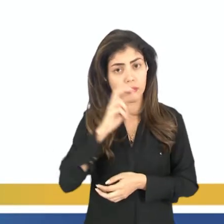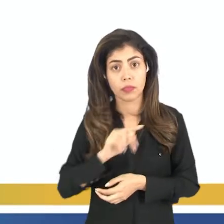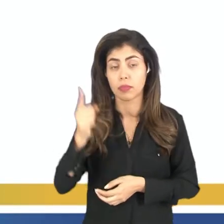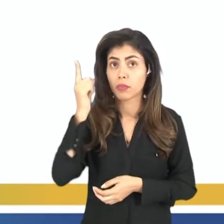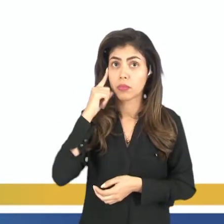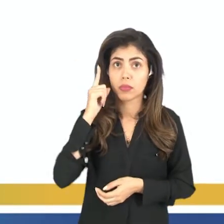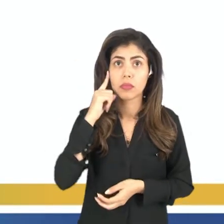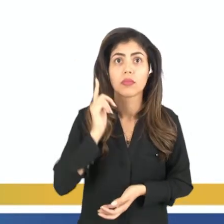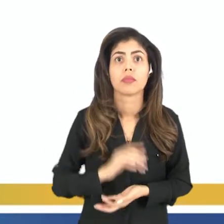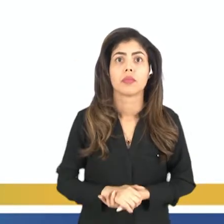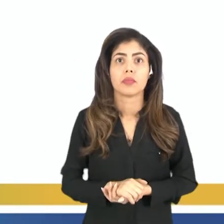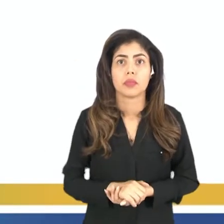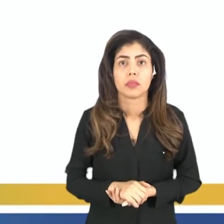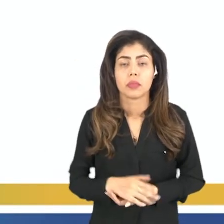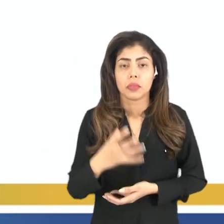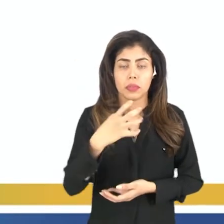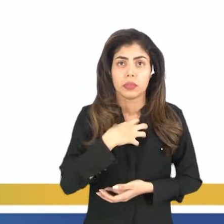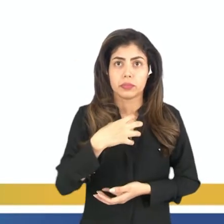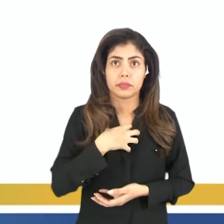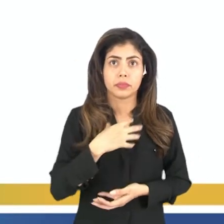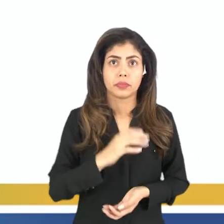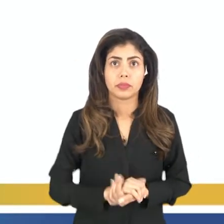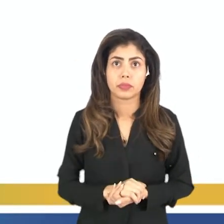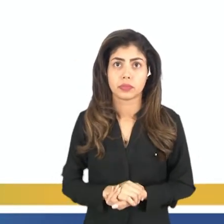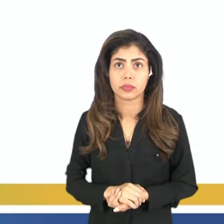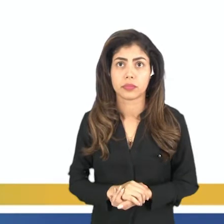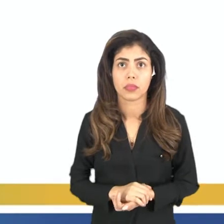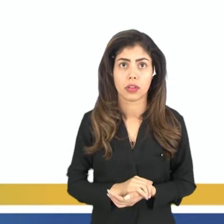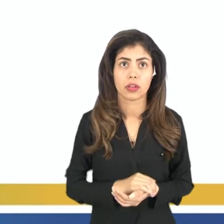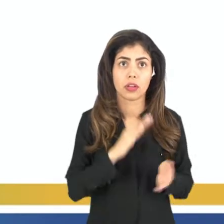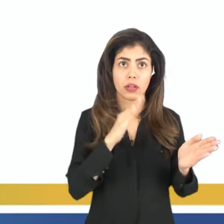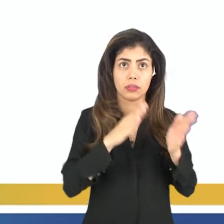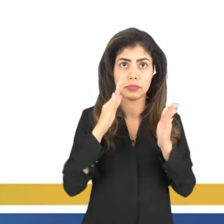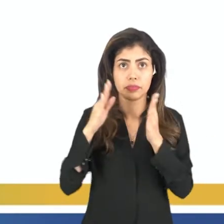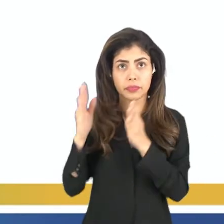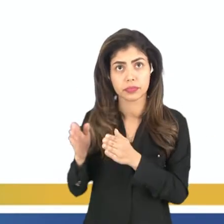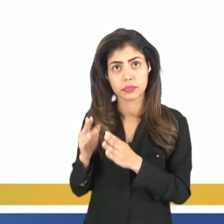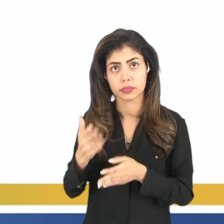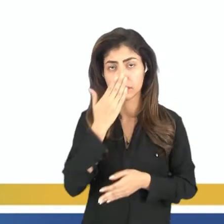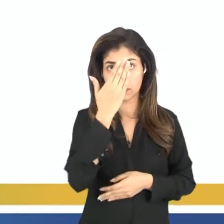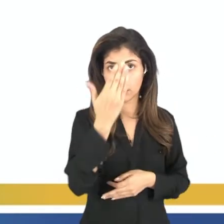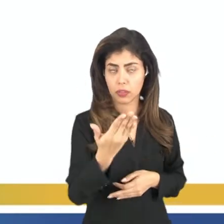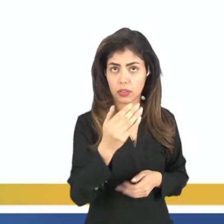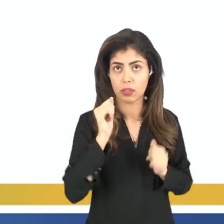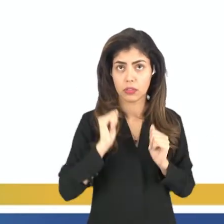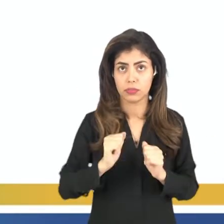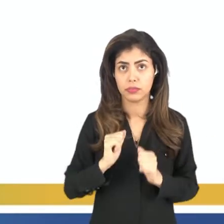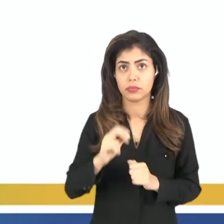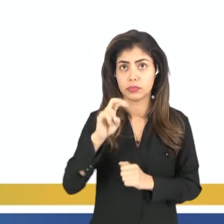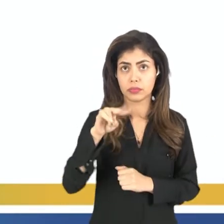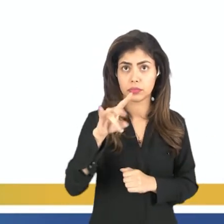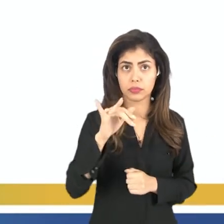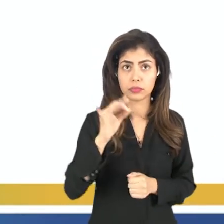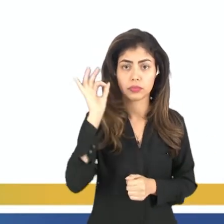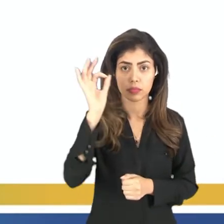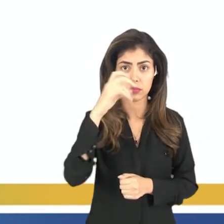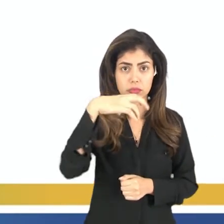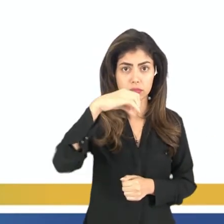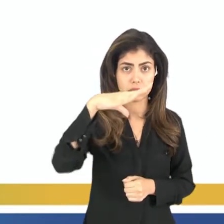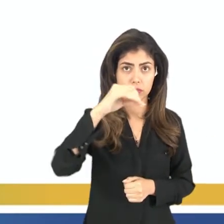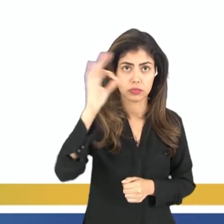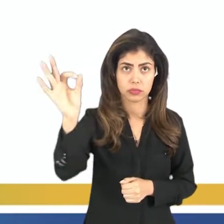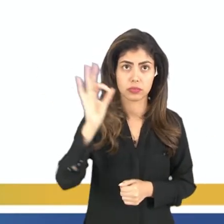o de pensamiento. Está sentados passivamente frente a um aparato que produce 90%